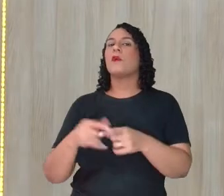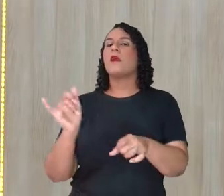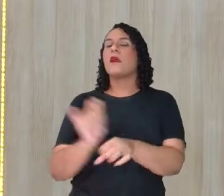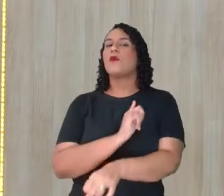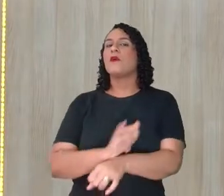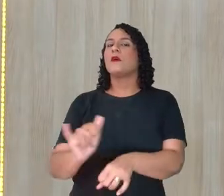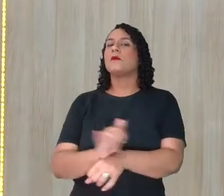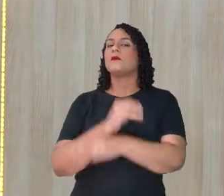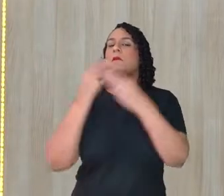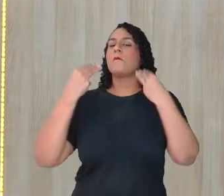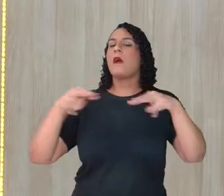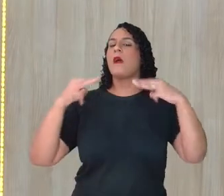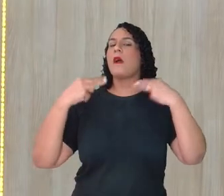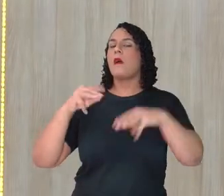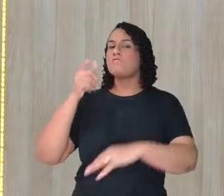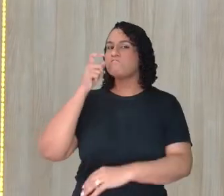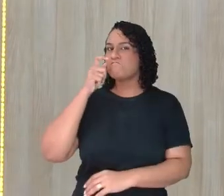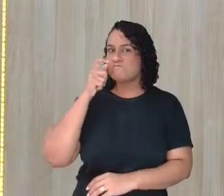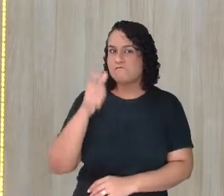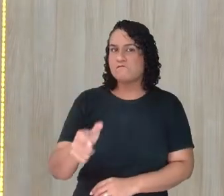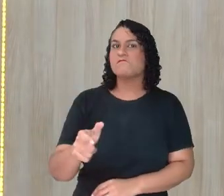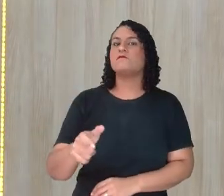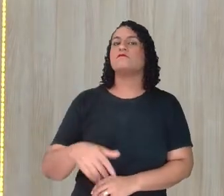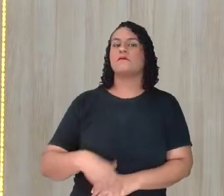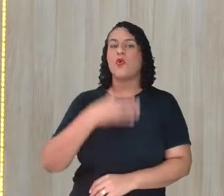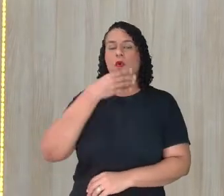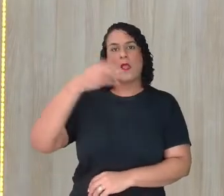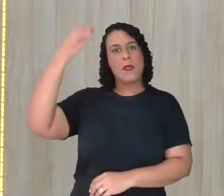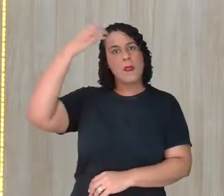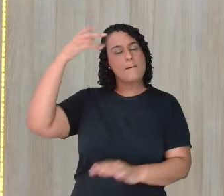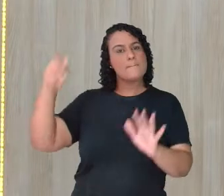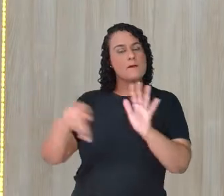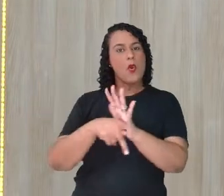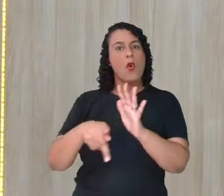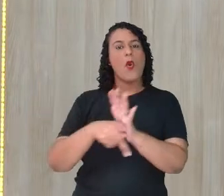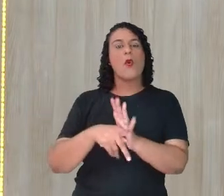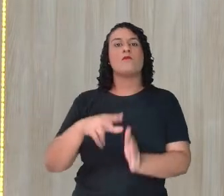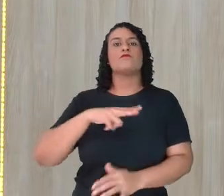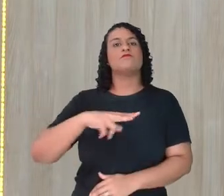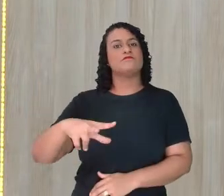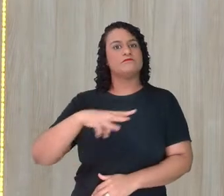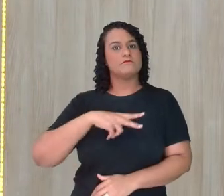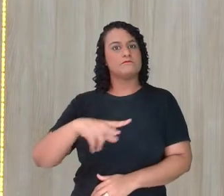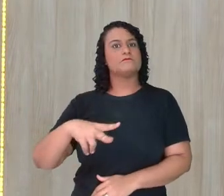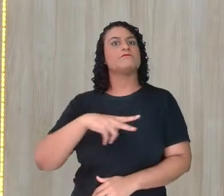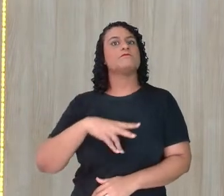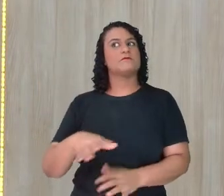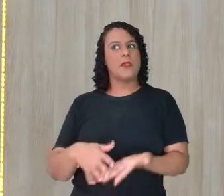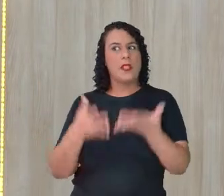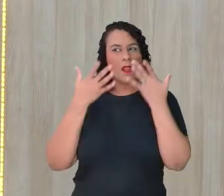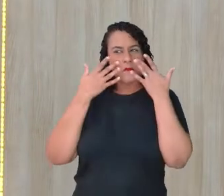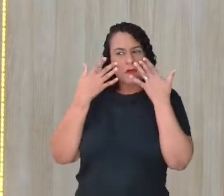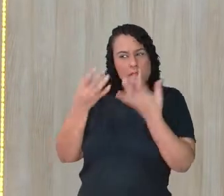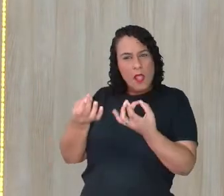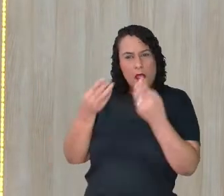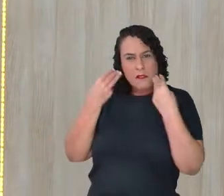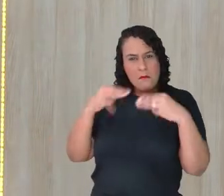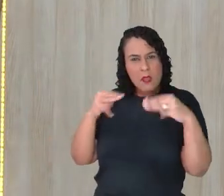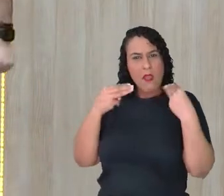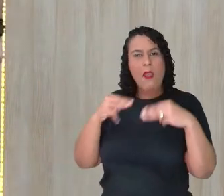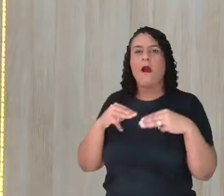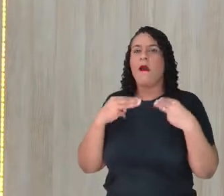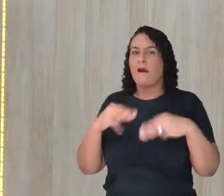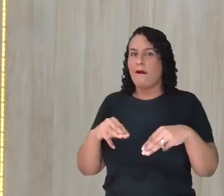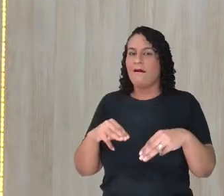de marketing muito interessante do rei de Portugal. Veja, o rei de Portugal era ligado nas paradas de marketing.